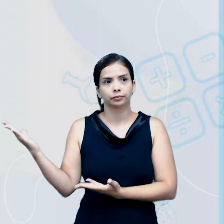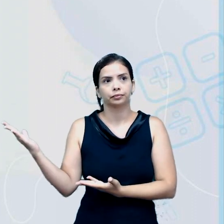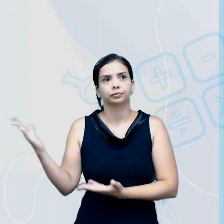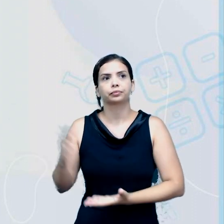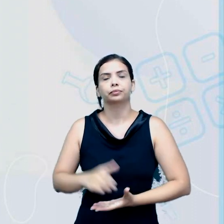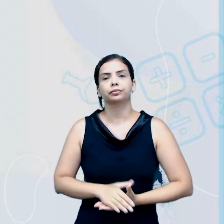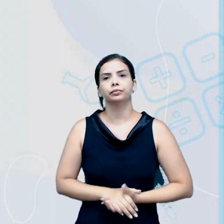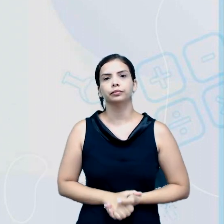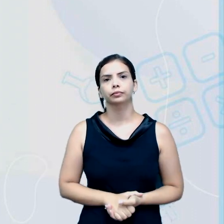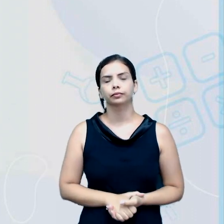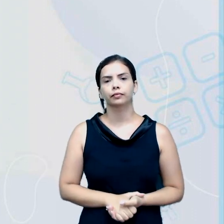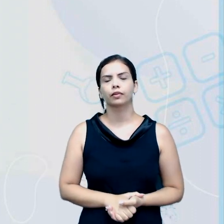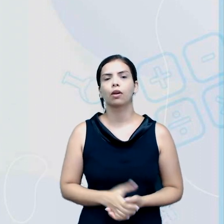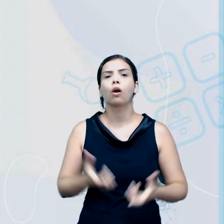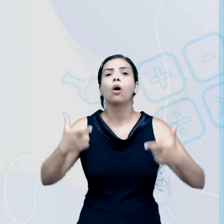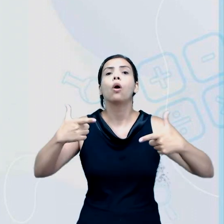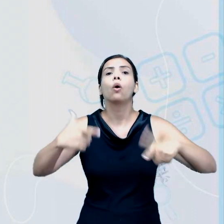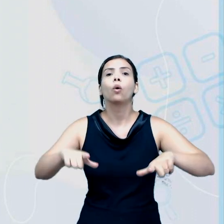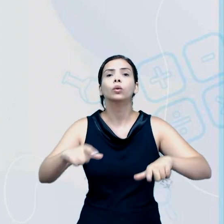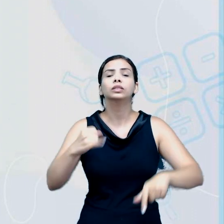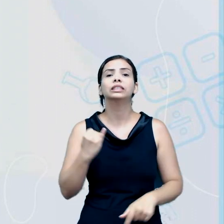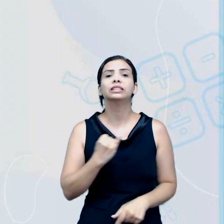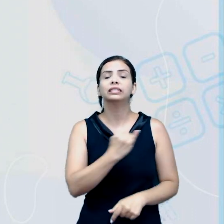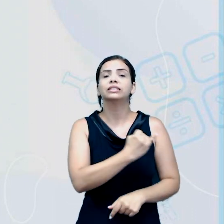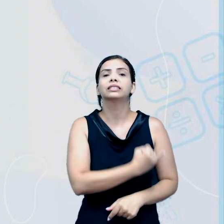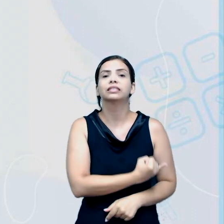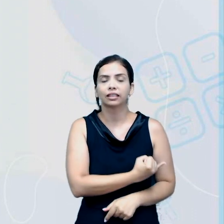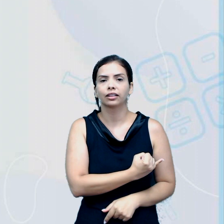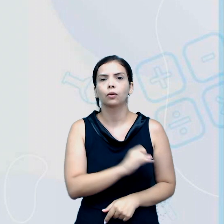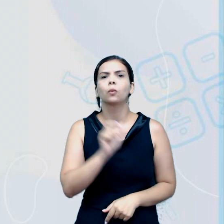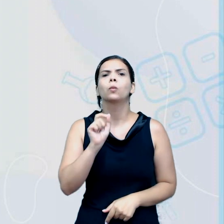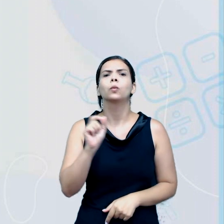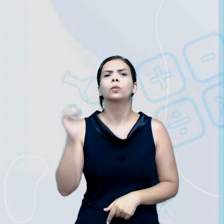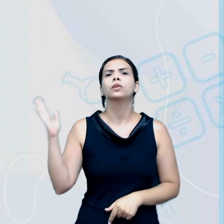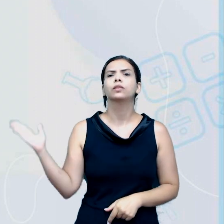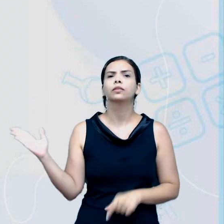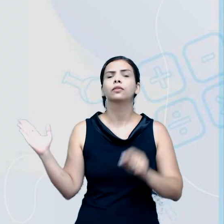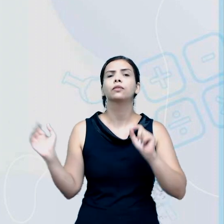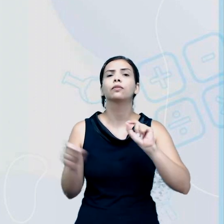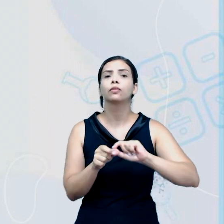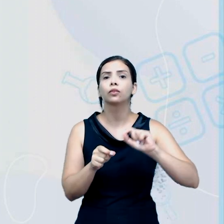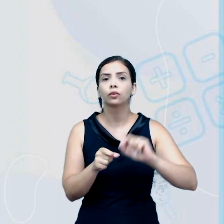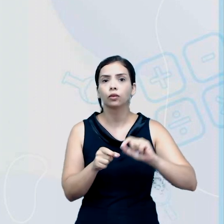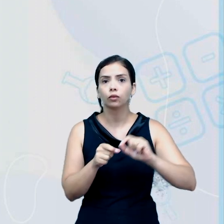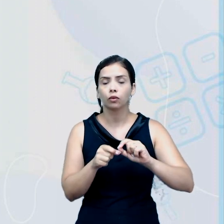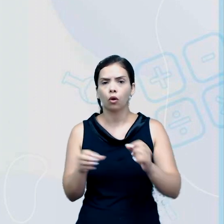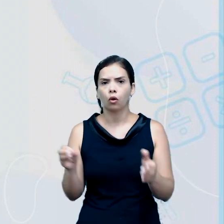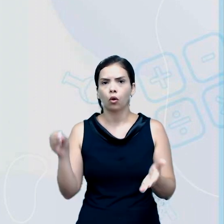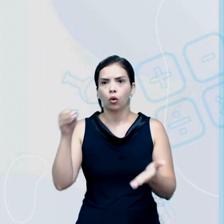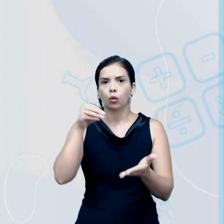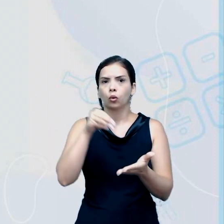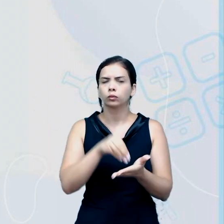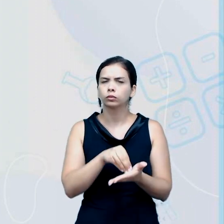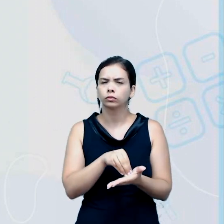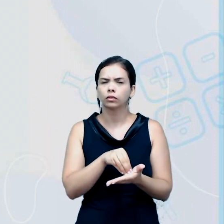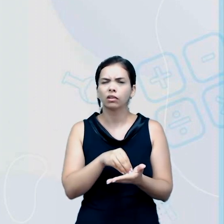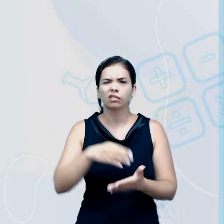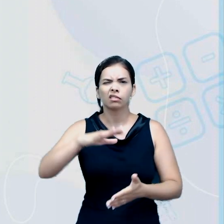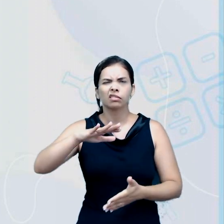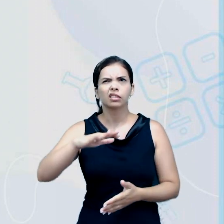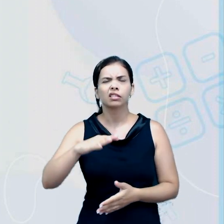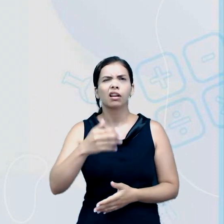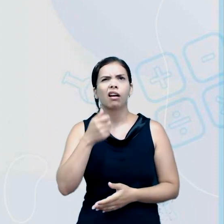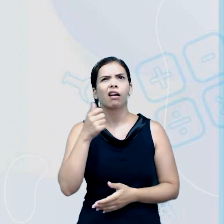em uma galeria em Nápoles na Itália o que foi que Marina fez ela colocou Se não me engano